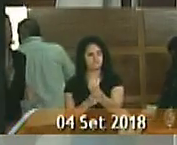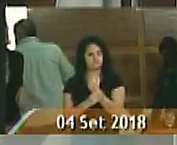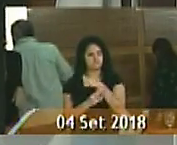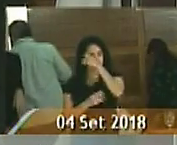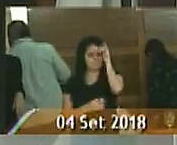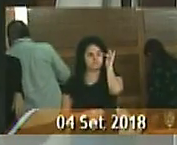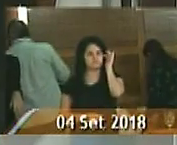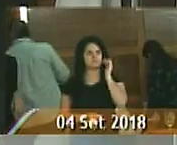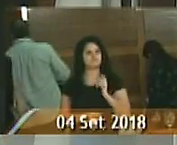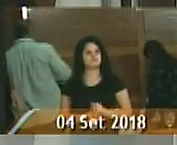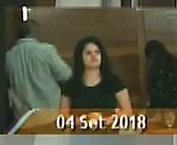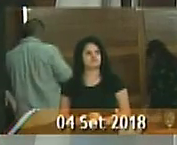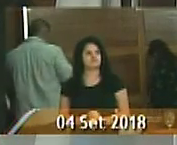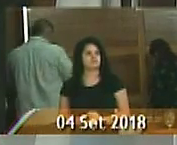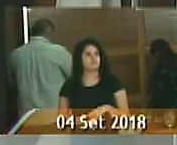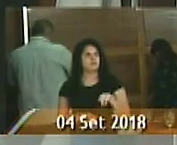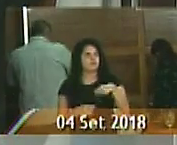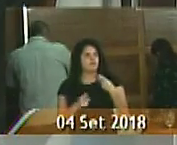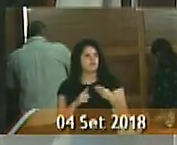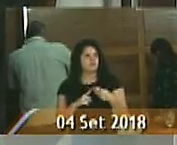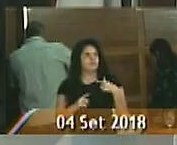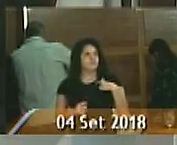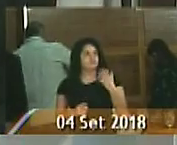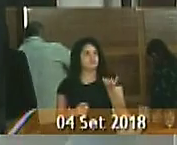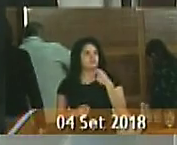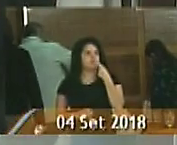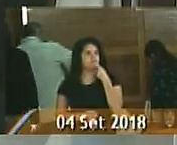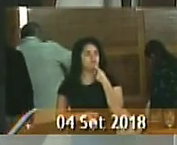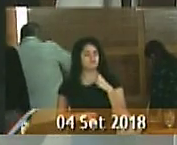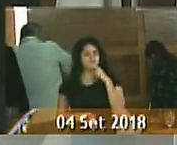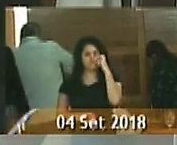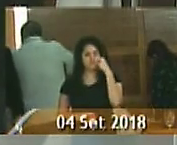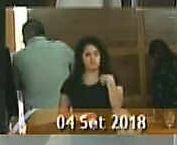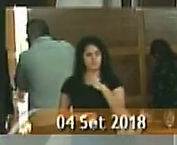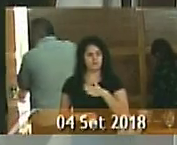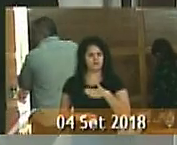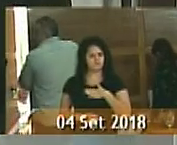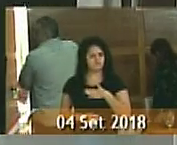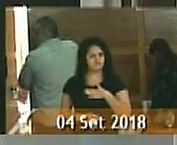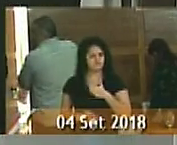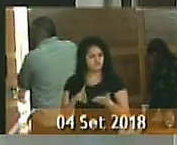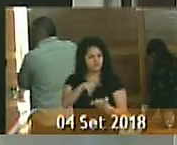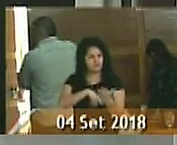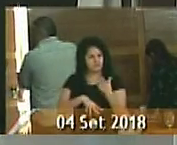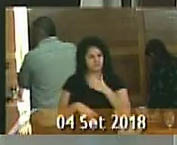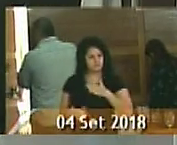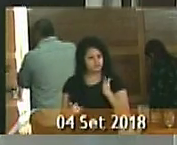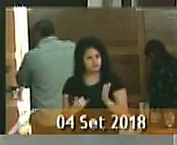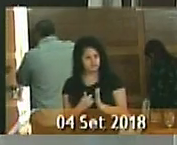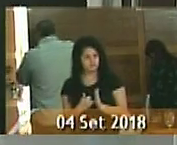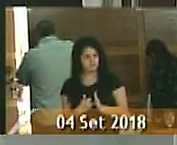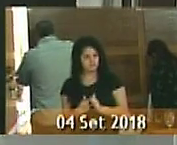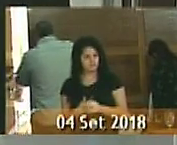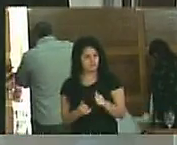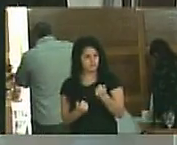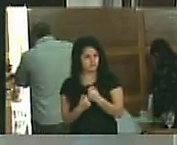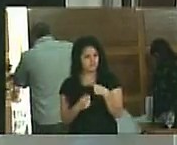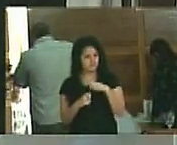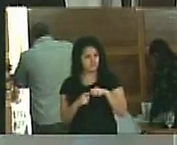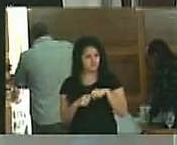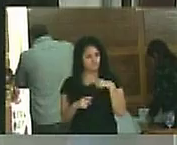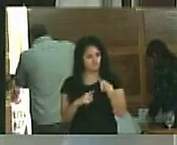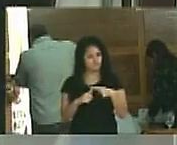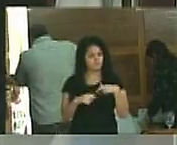bem claro aqui. Outra coisa que eu queria falar aqui, é uma vergonha para mim ler minha indicação aqui, o gabinete faz, porque tem que